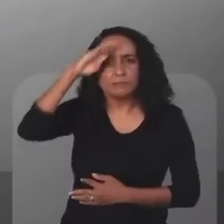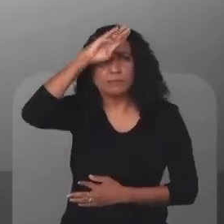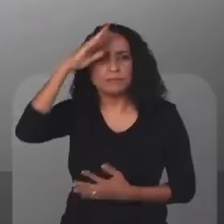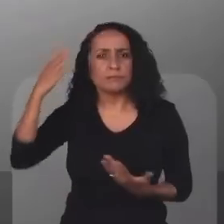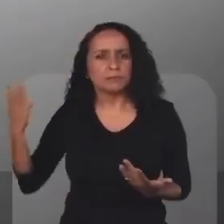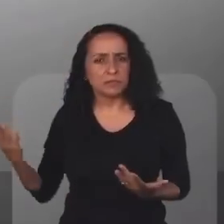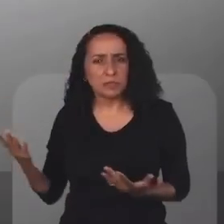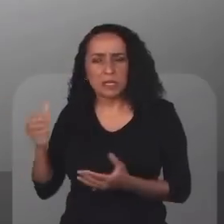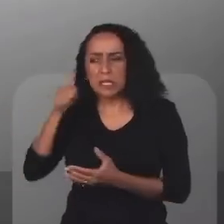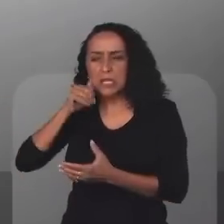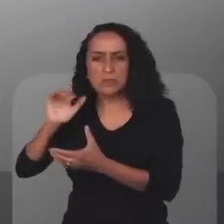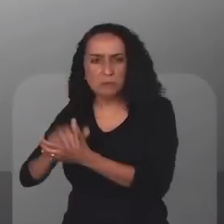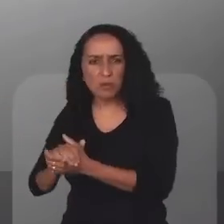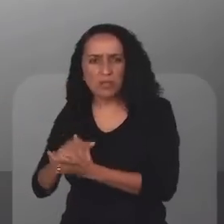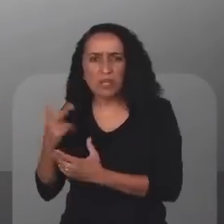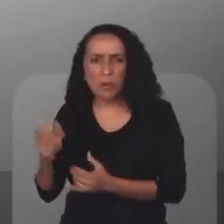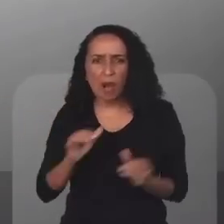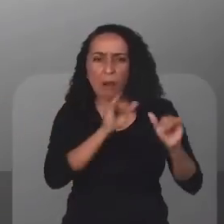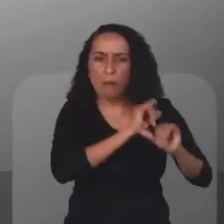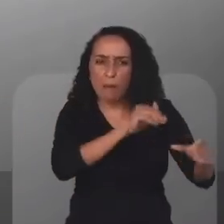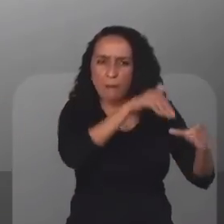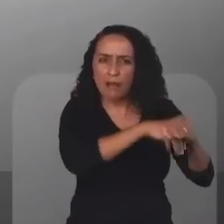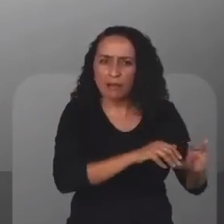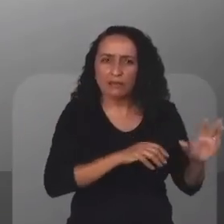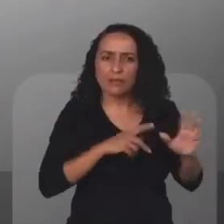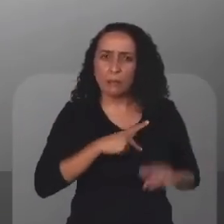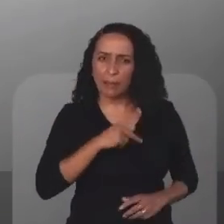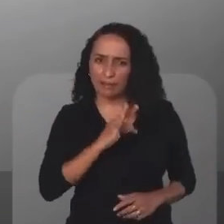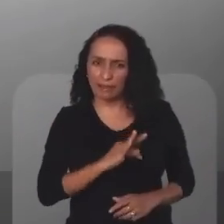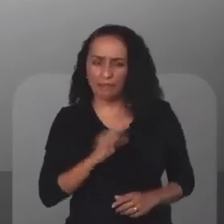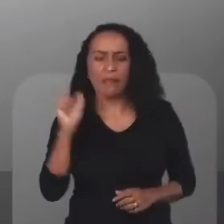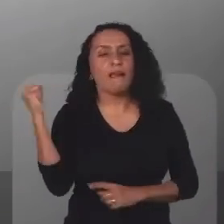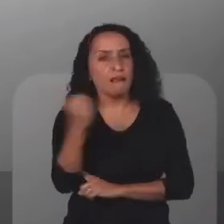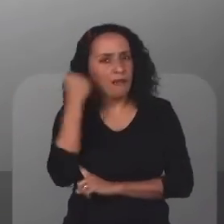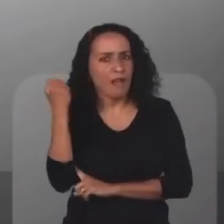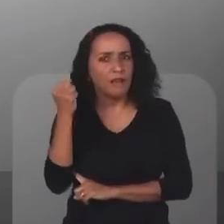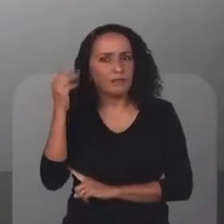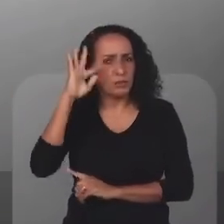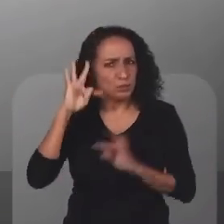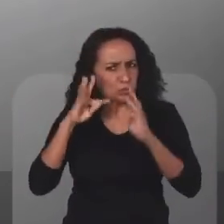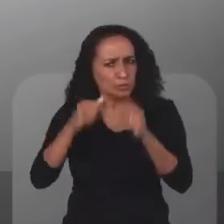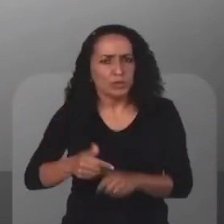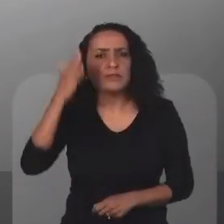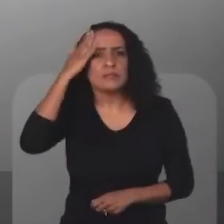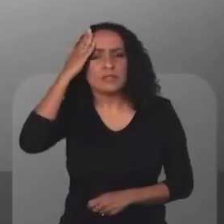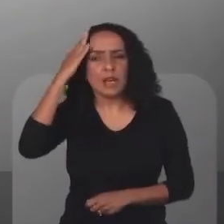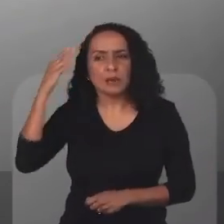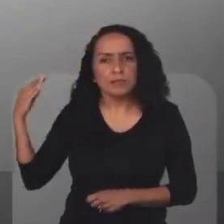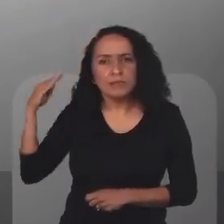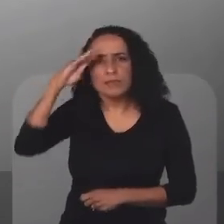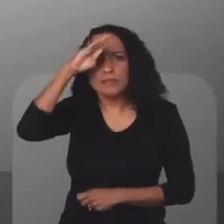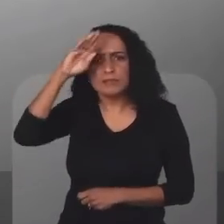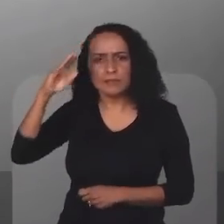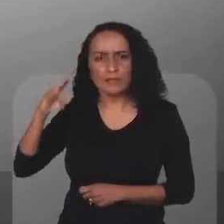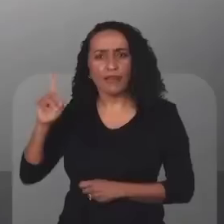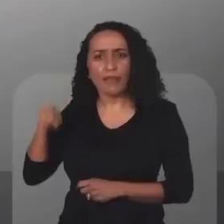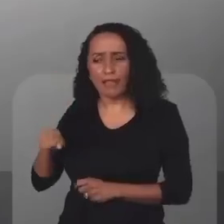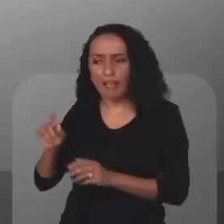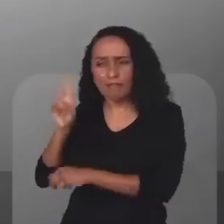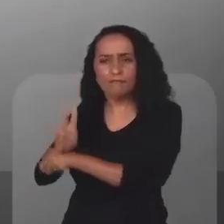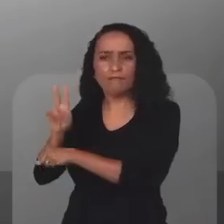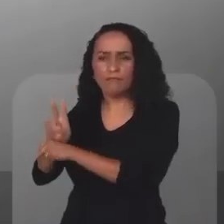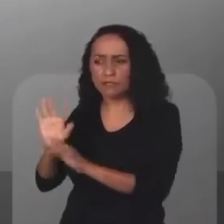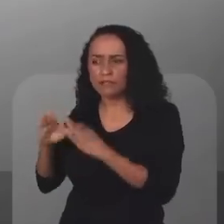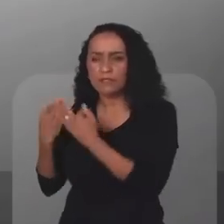do presidente, da sua esposa, como fez a propaganda do PT, é muito grave. Todos sabem que o nosso presidente é a favor da